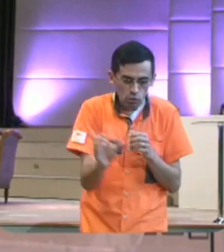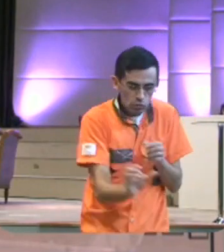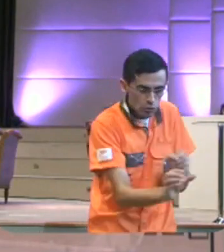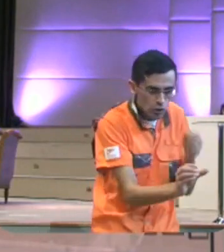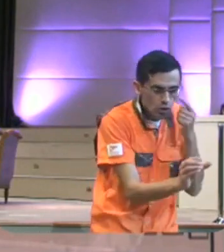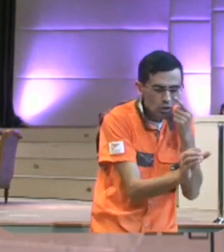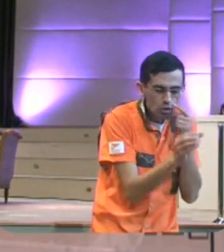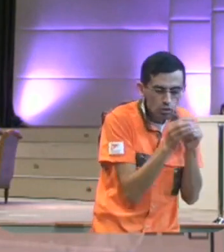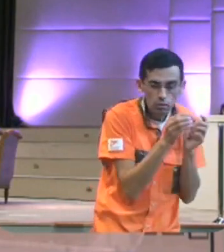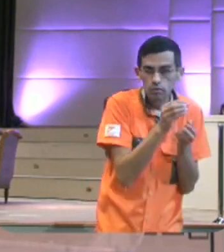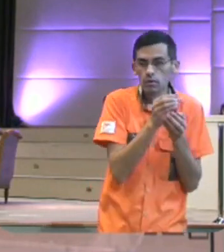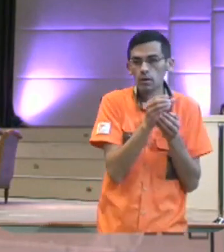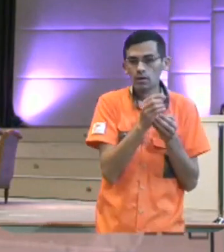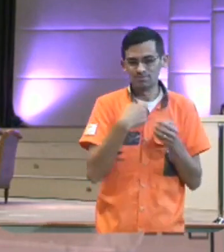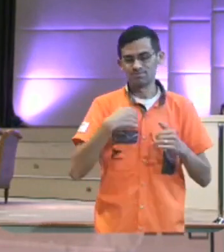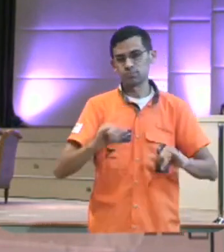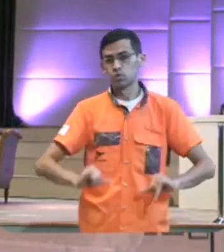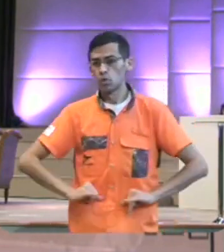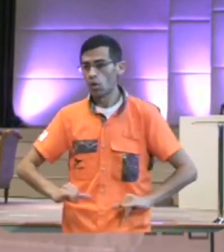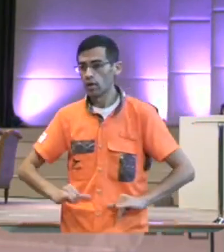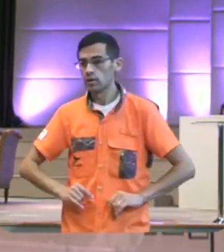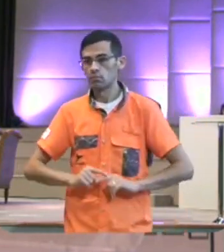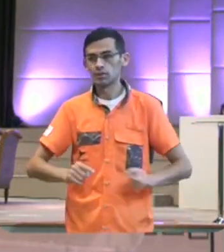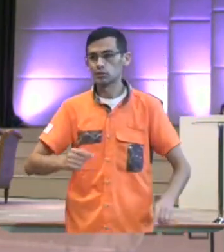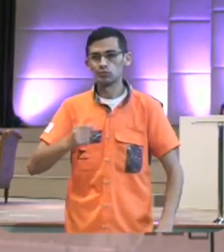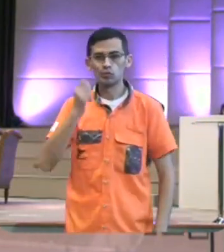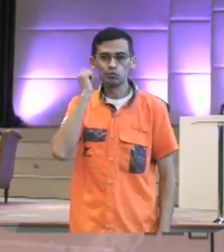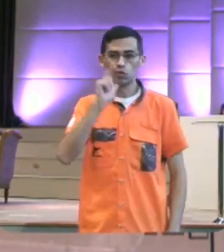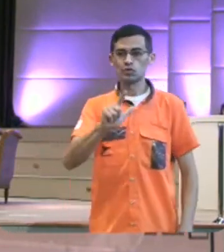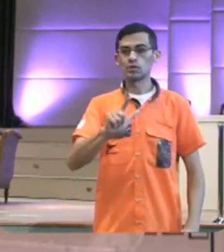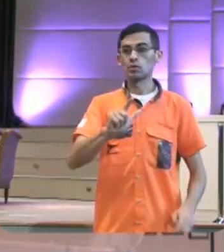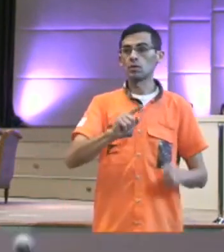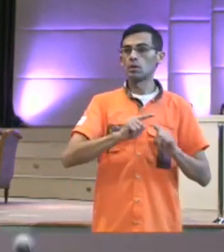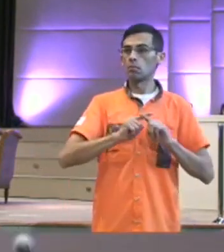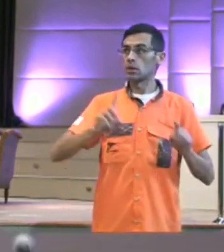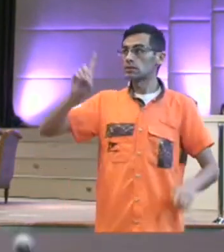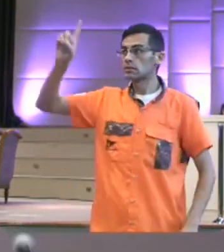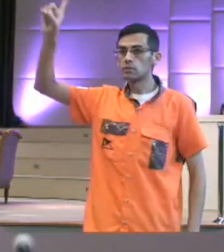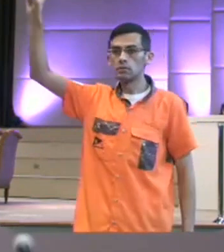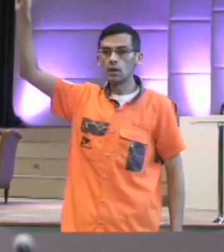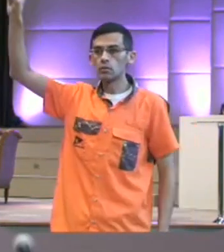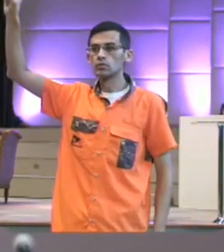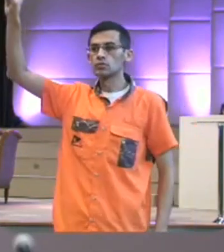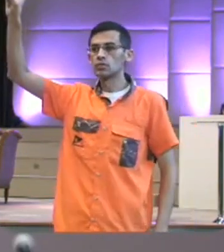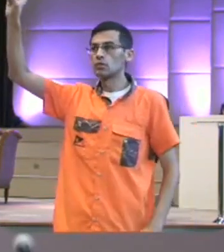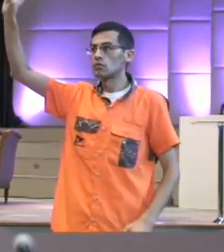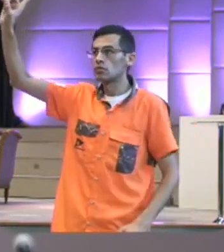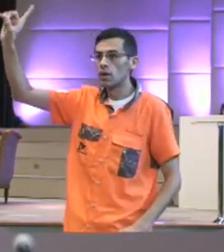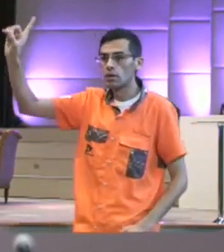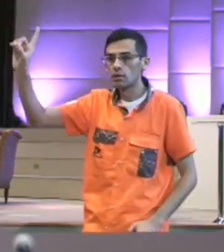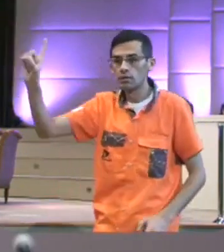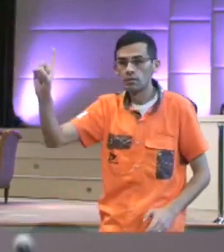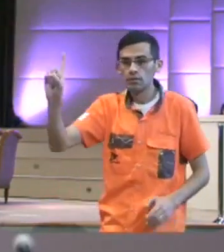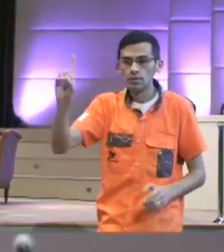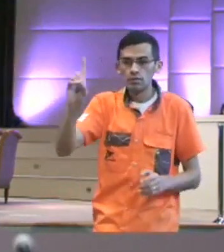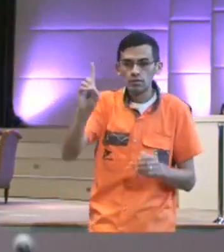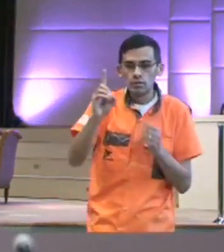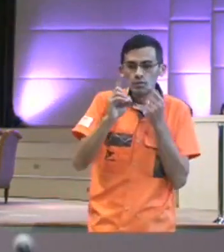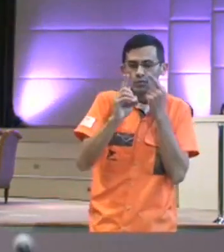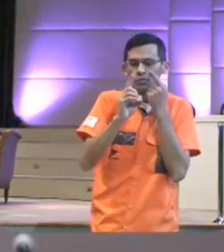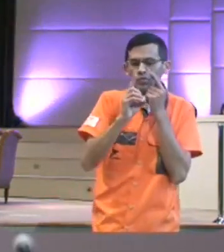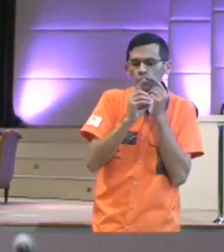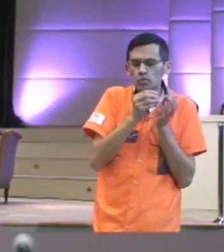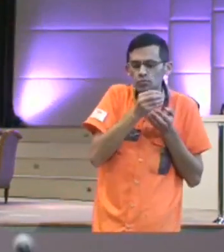Entendeu? Dói para mim, mas eu não tenho essa capacidade. Mas Deus recolheu cada uma das